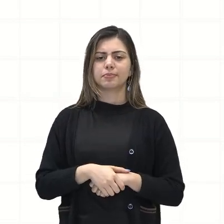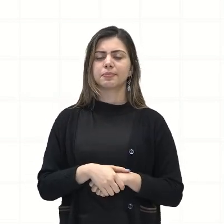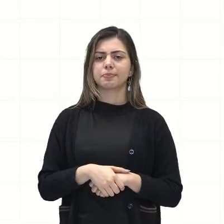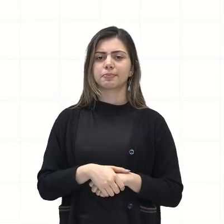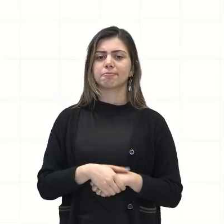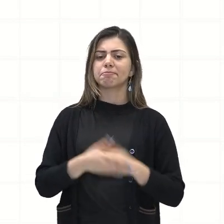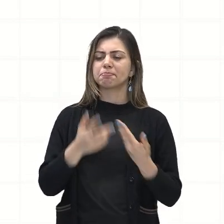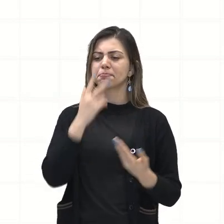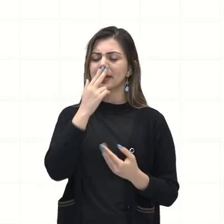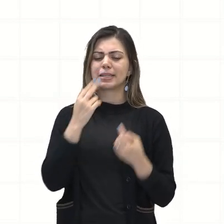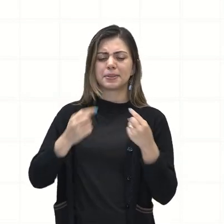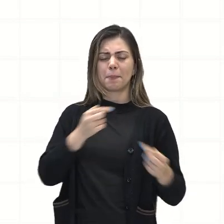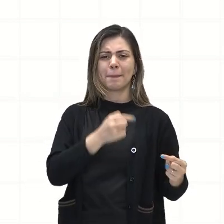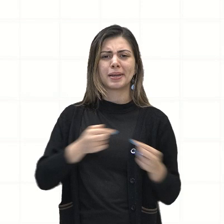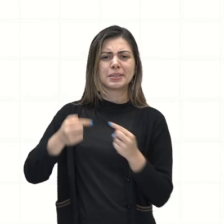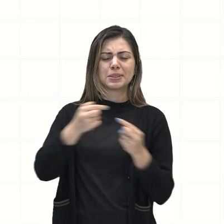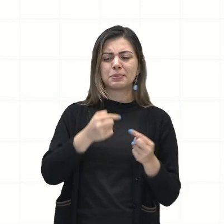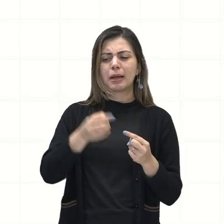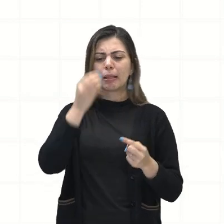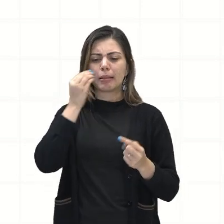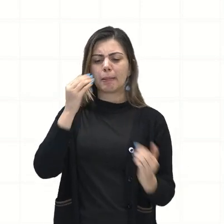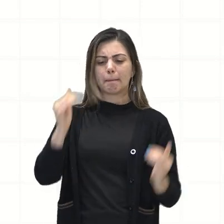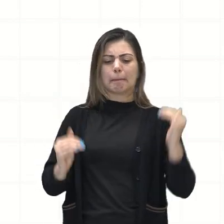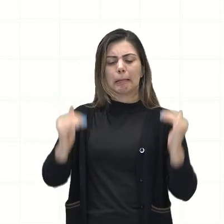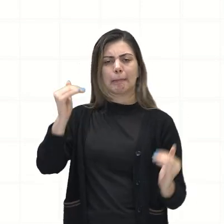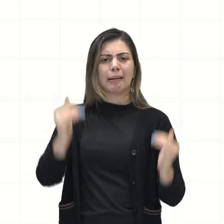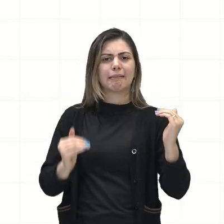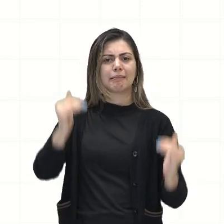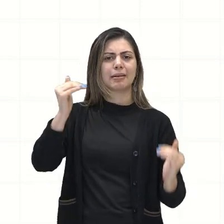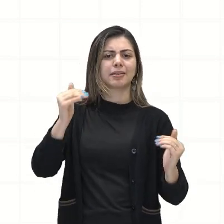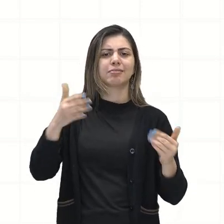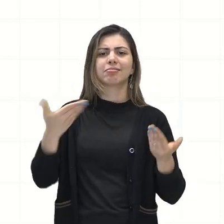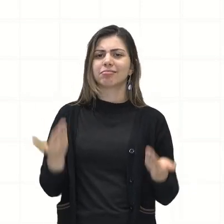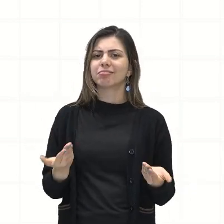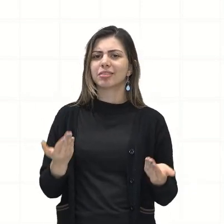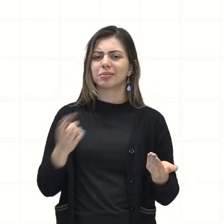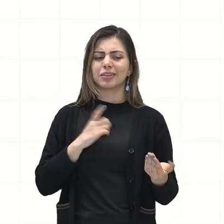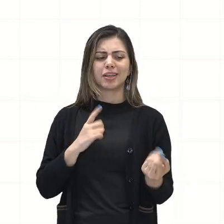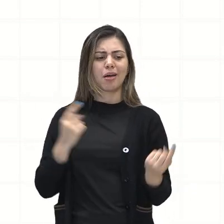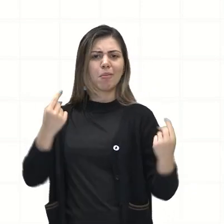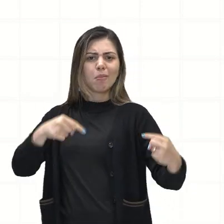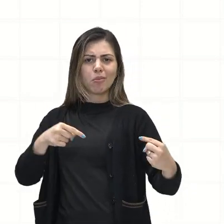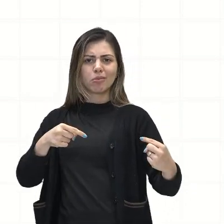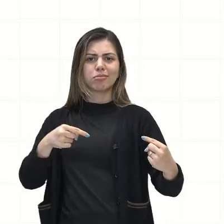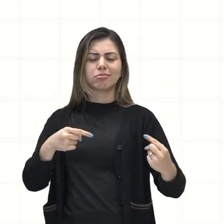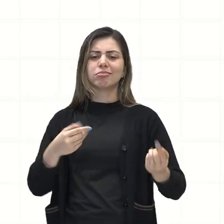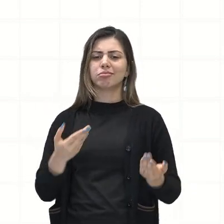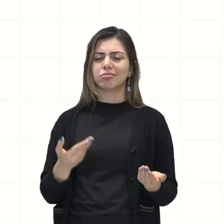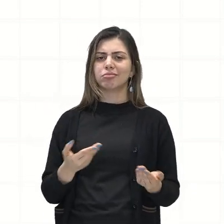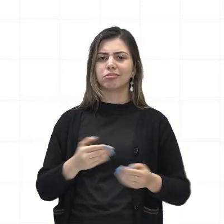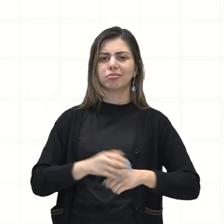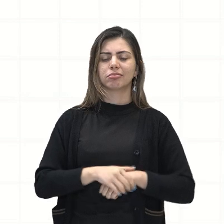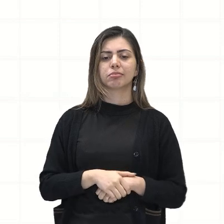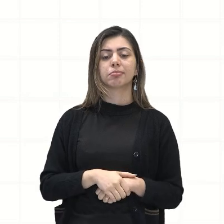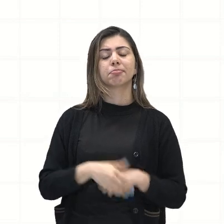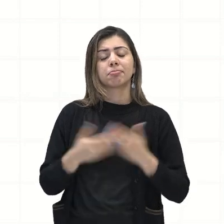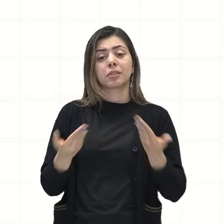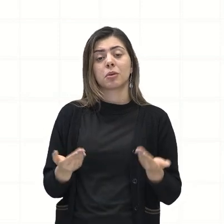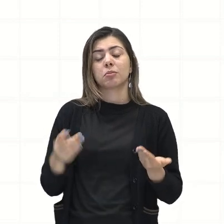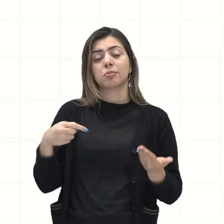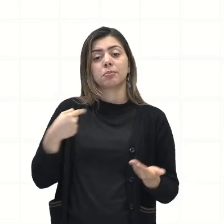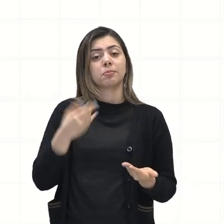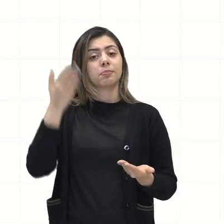nessa disputa, nesse combate de um contra o outro. E sabe-se muito